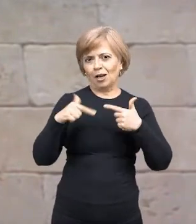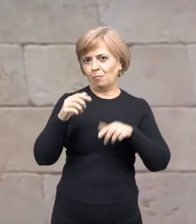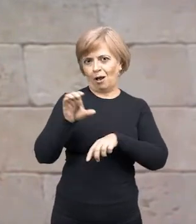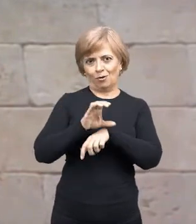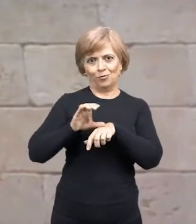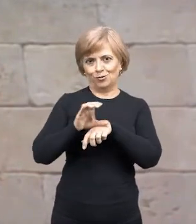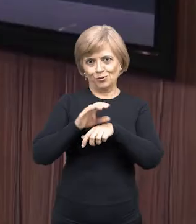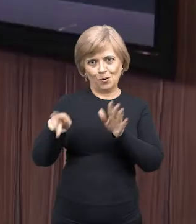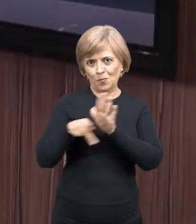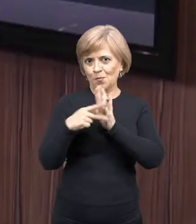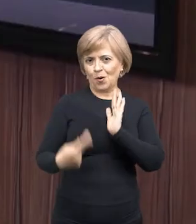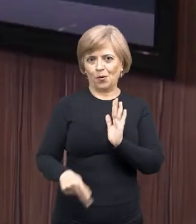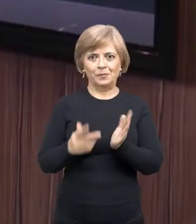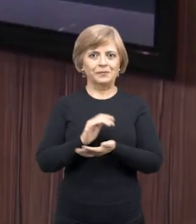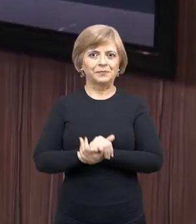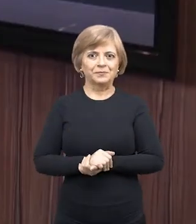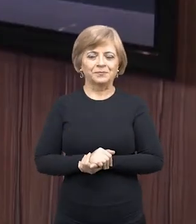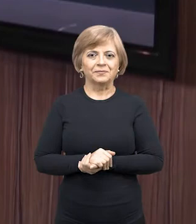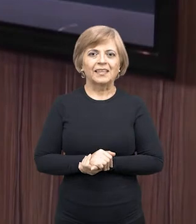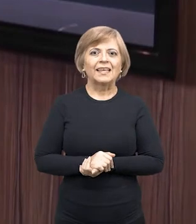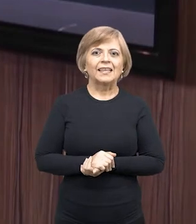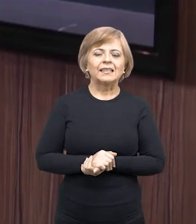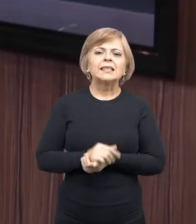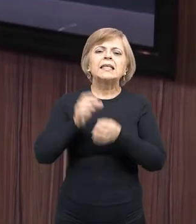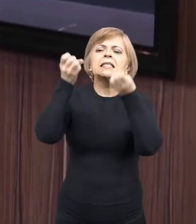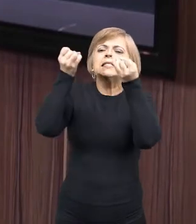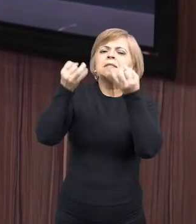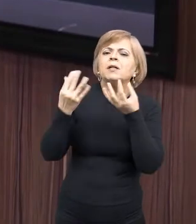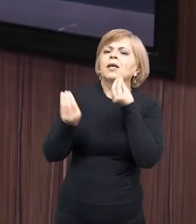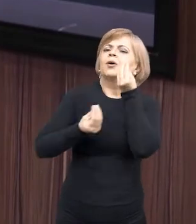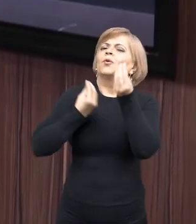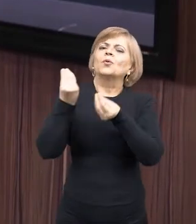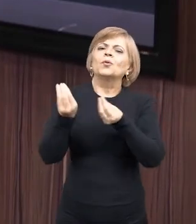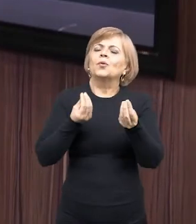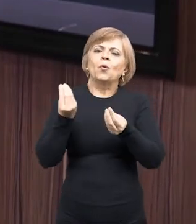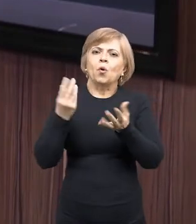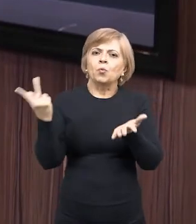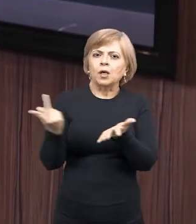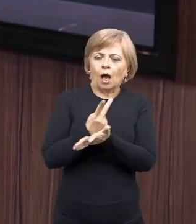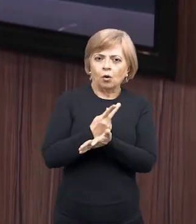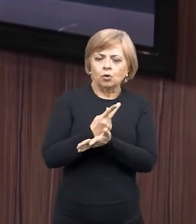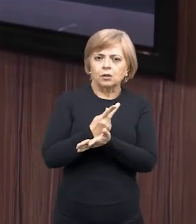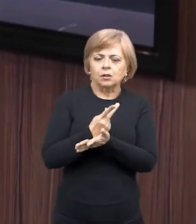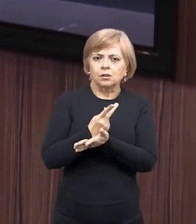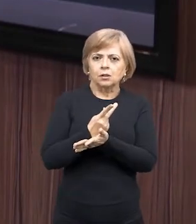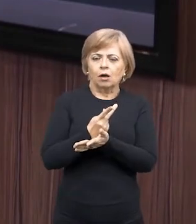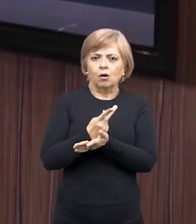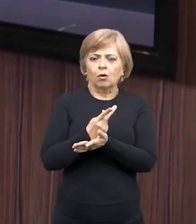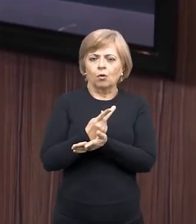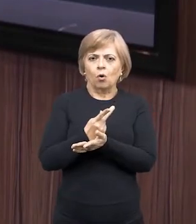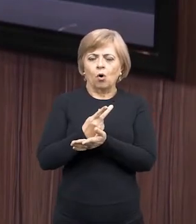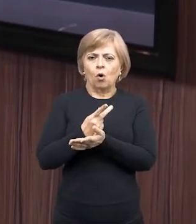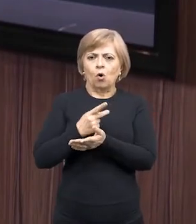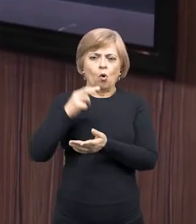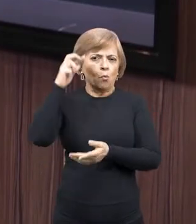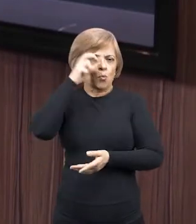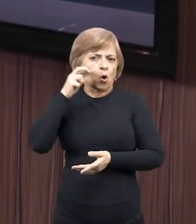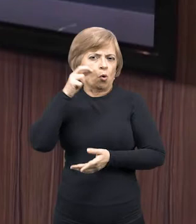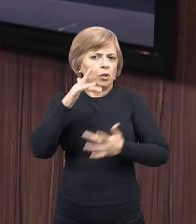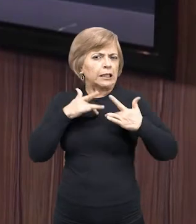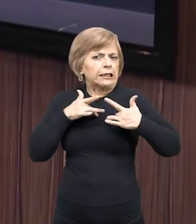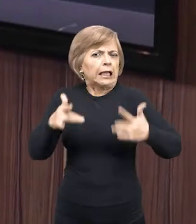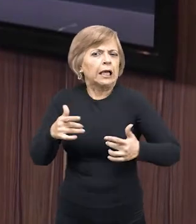constitucionais. Promotor, agora explica para a gente como é que tem sido a dedicação de promotores e procuradores